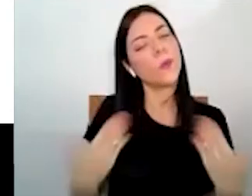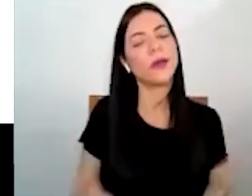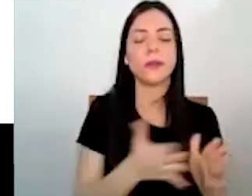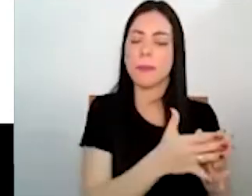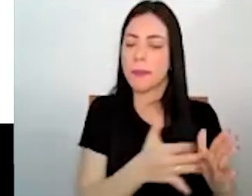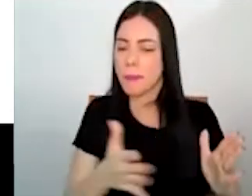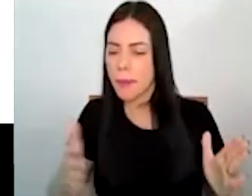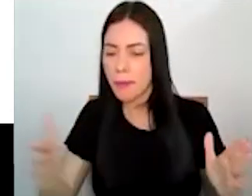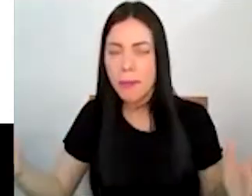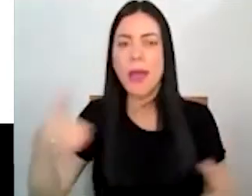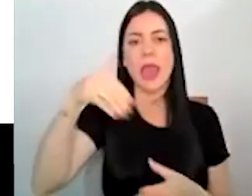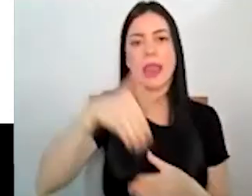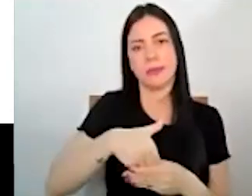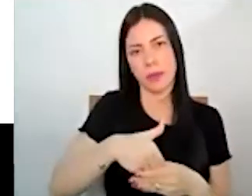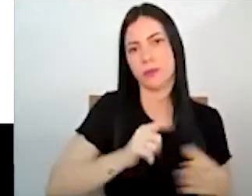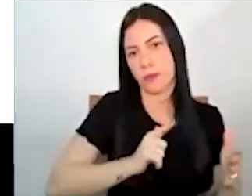acontecendo.